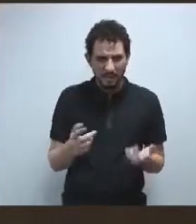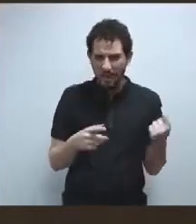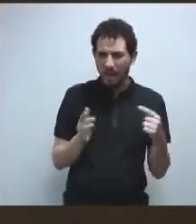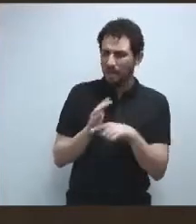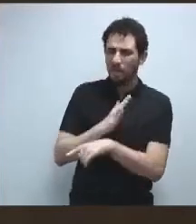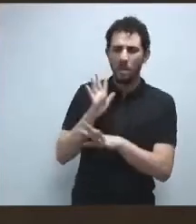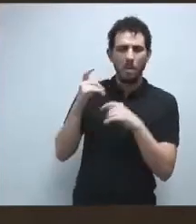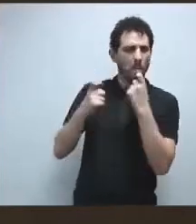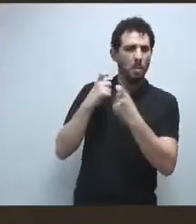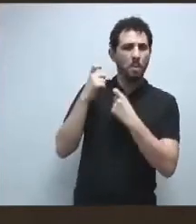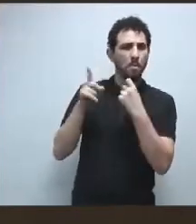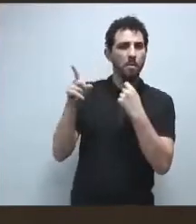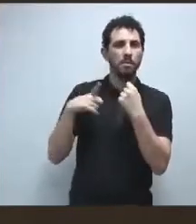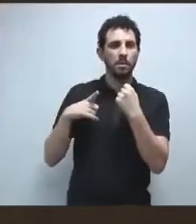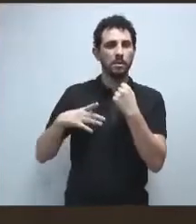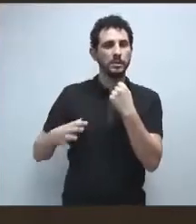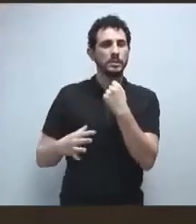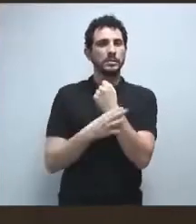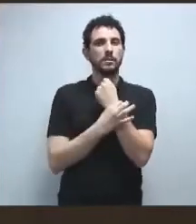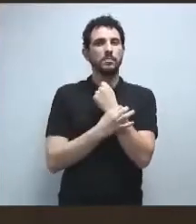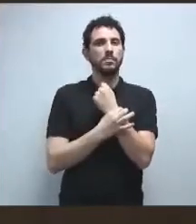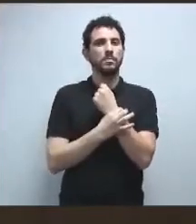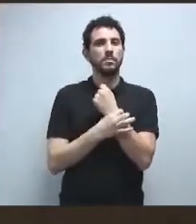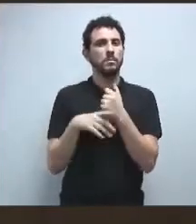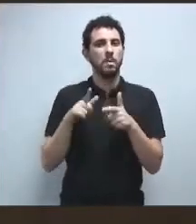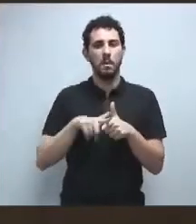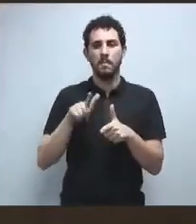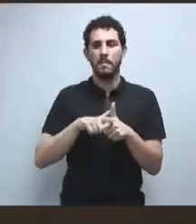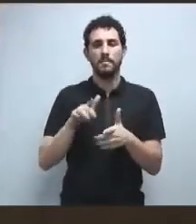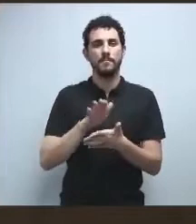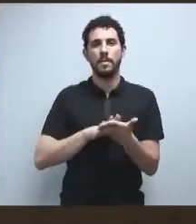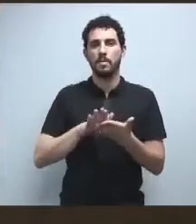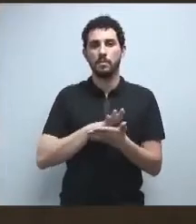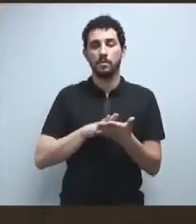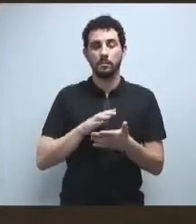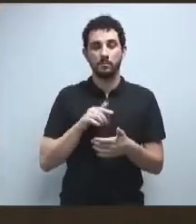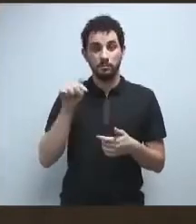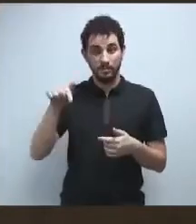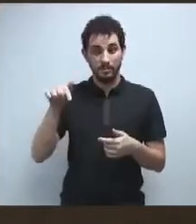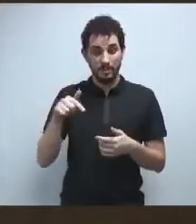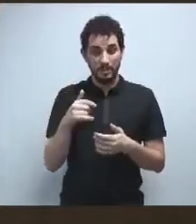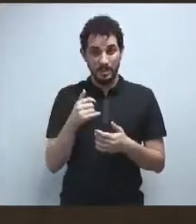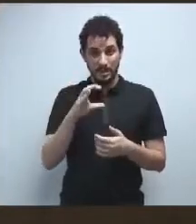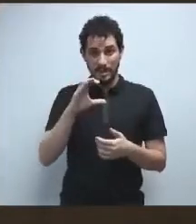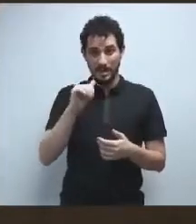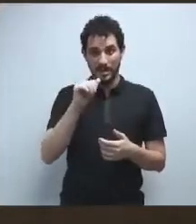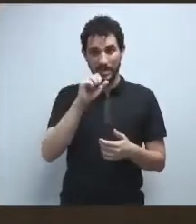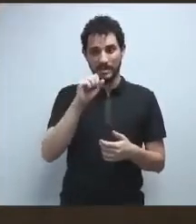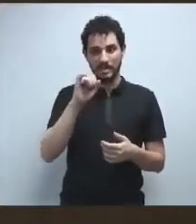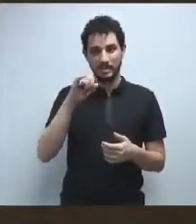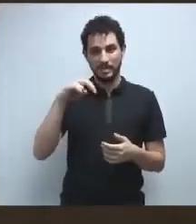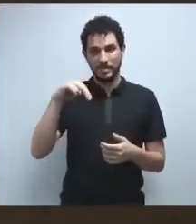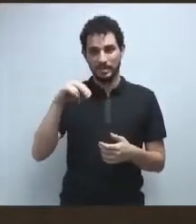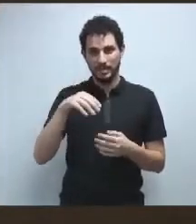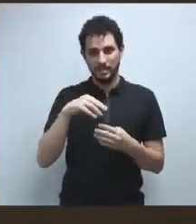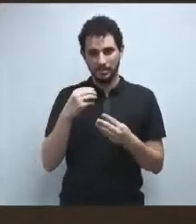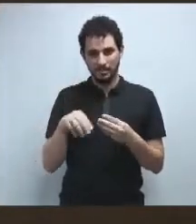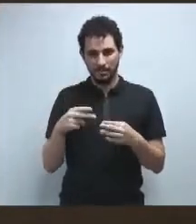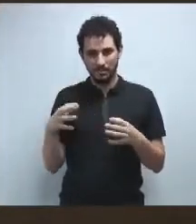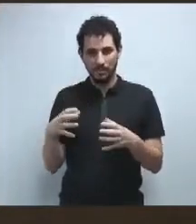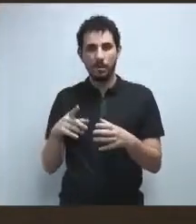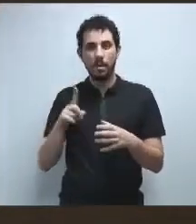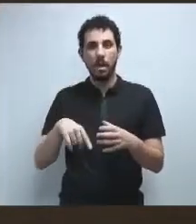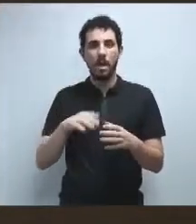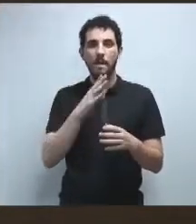é tudo seguro não tem problema nenhum esse cassino funcionava nos fundos de um